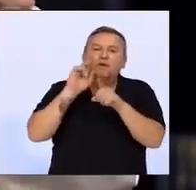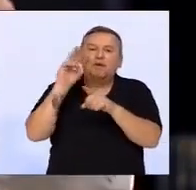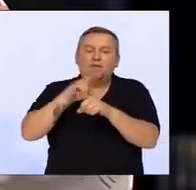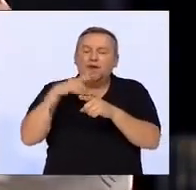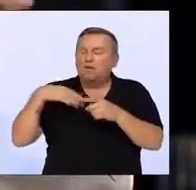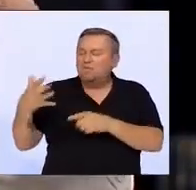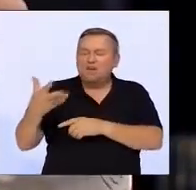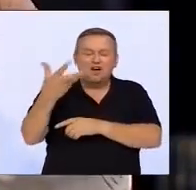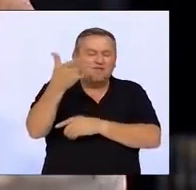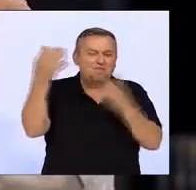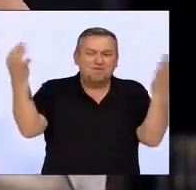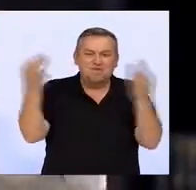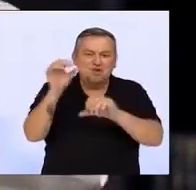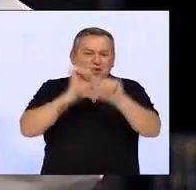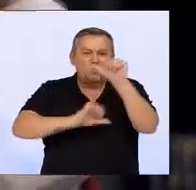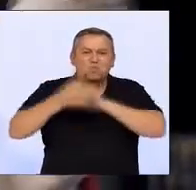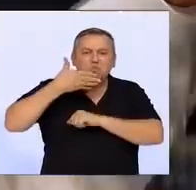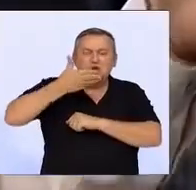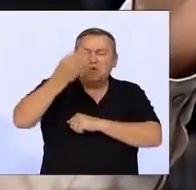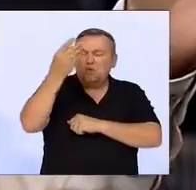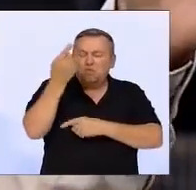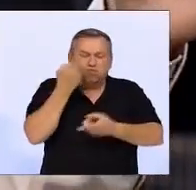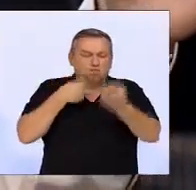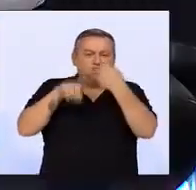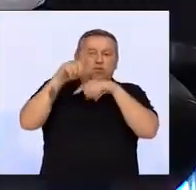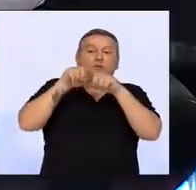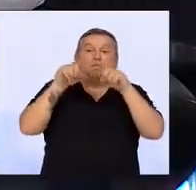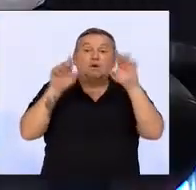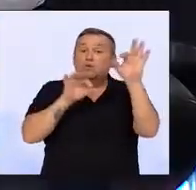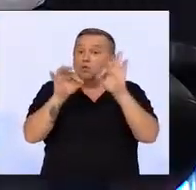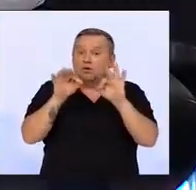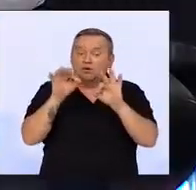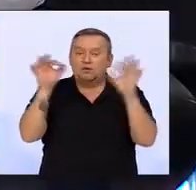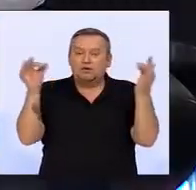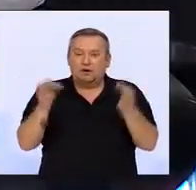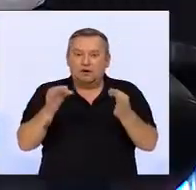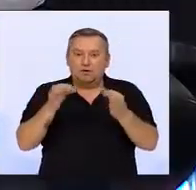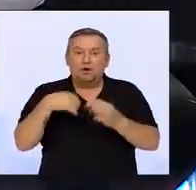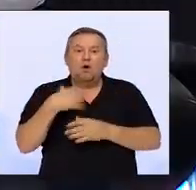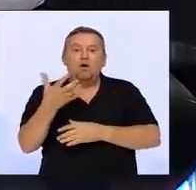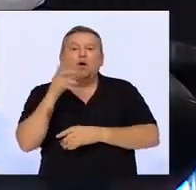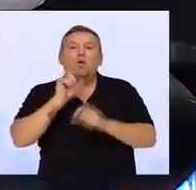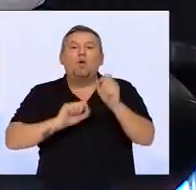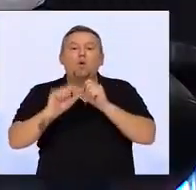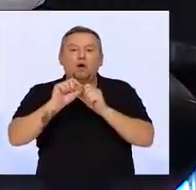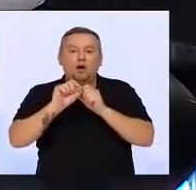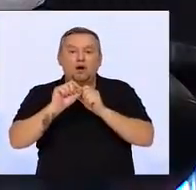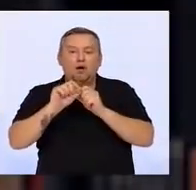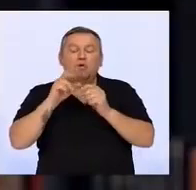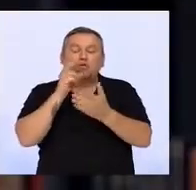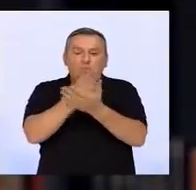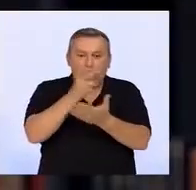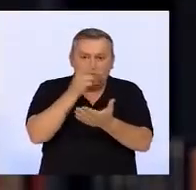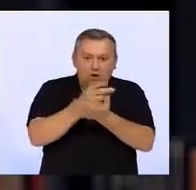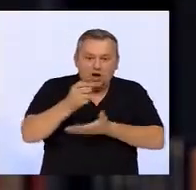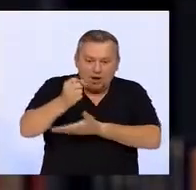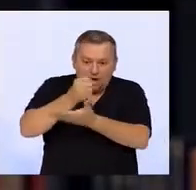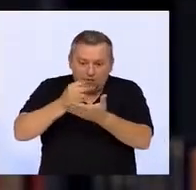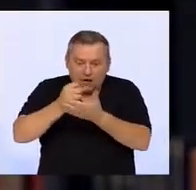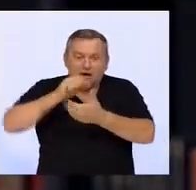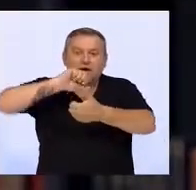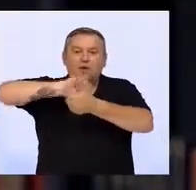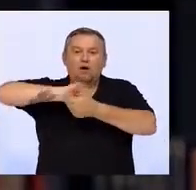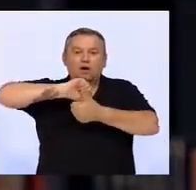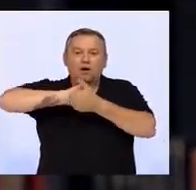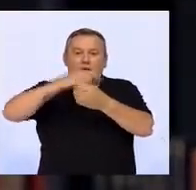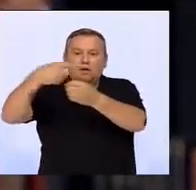foi extraordinário, melhorou muito. Mas isso pulverizou muito. Então, o que a gente está querendo agora? Manter a atenção primária e melhorar a sua qualidade nos